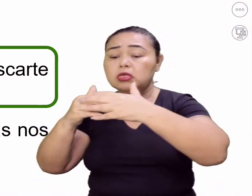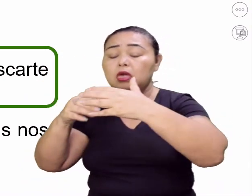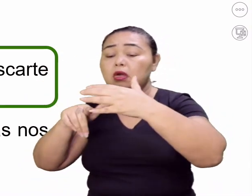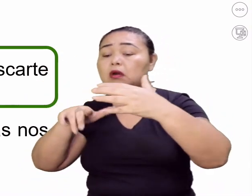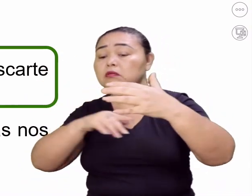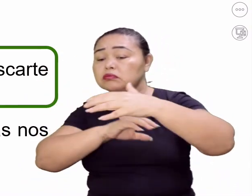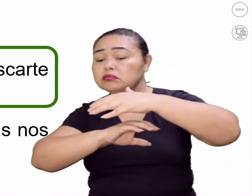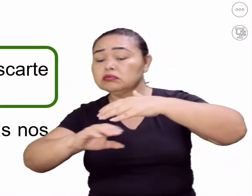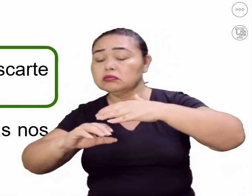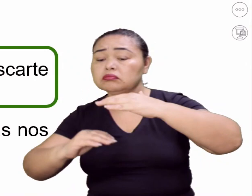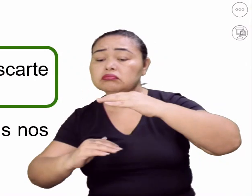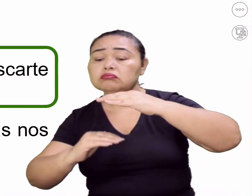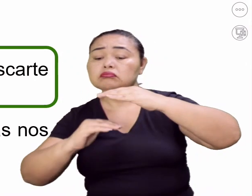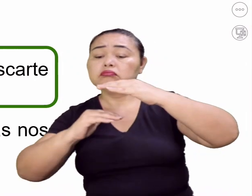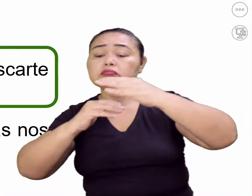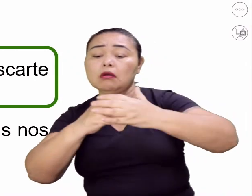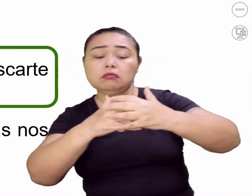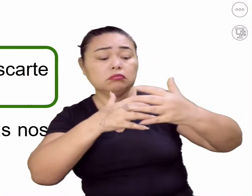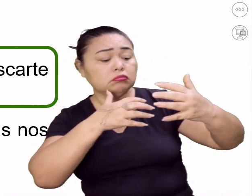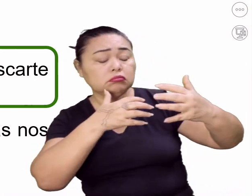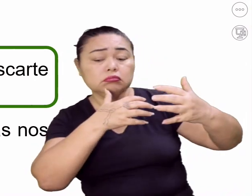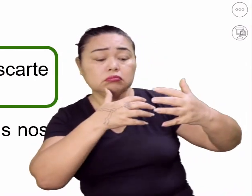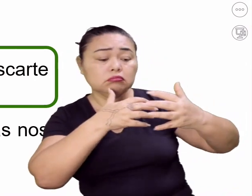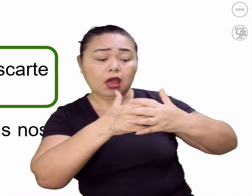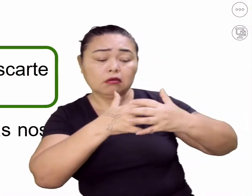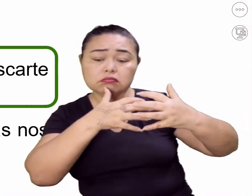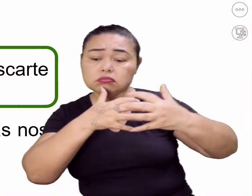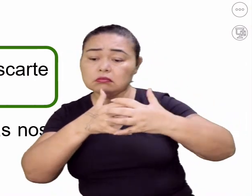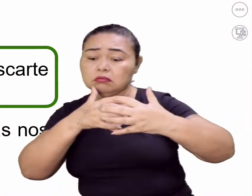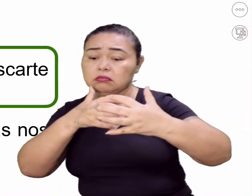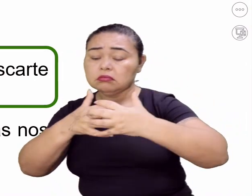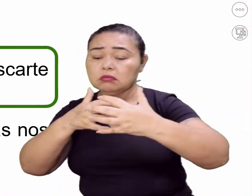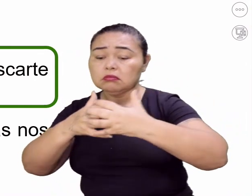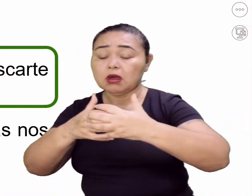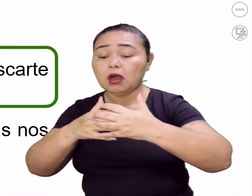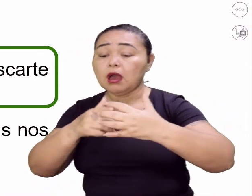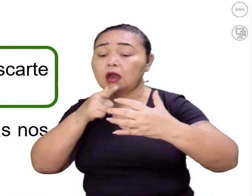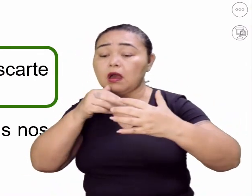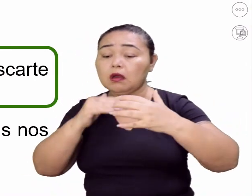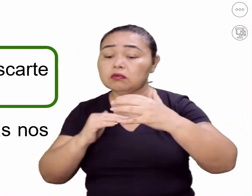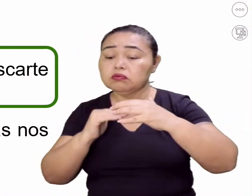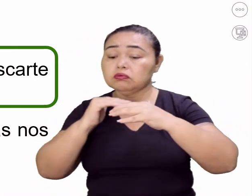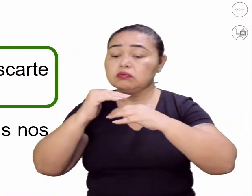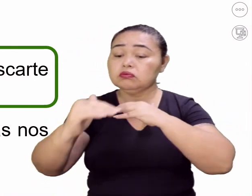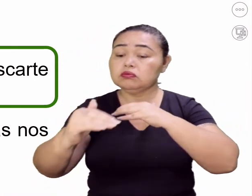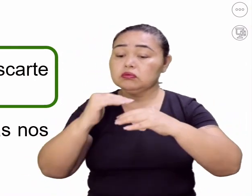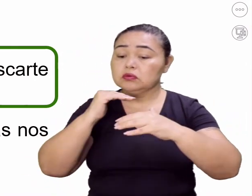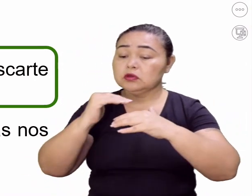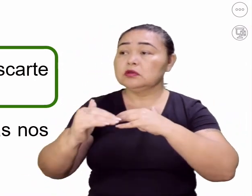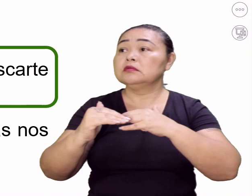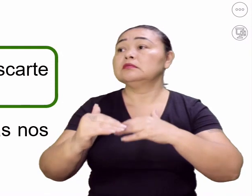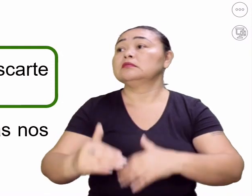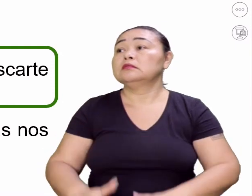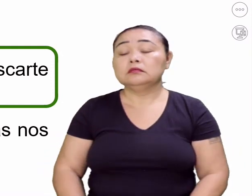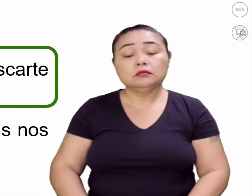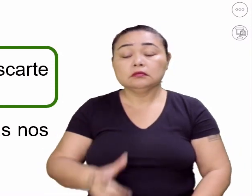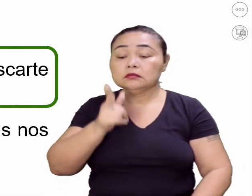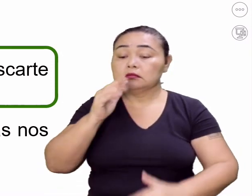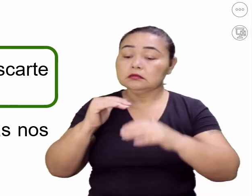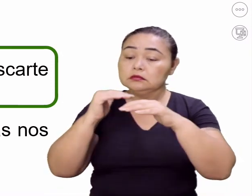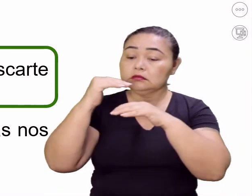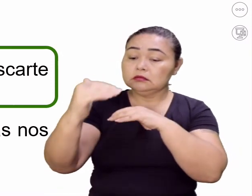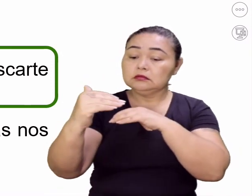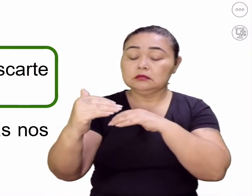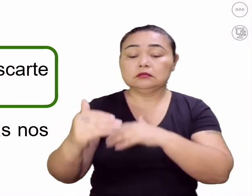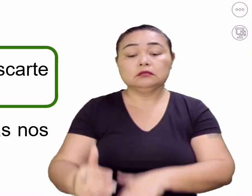esgoto, que pode, né, fazer ali ficar aquele esgoto E aí tampado, pode né, e vai